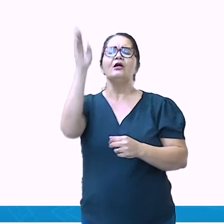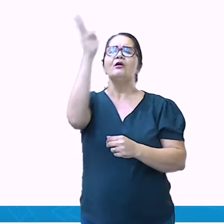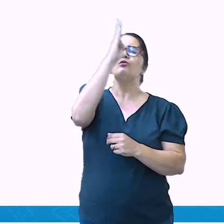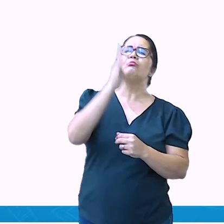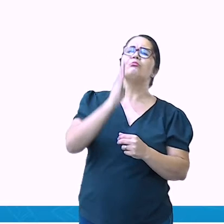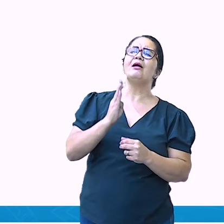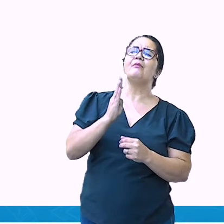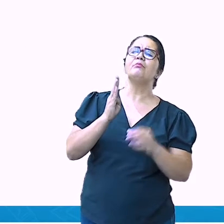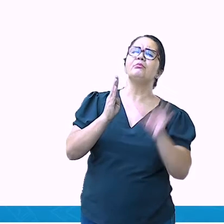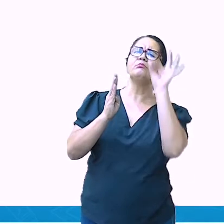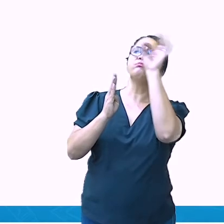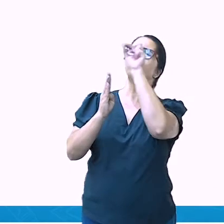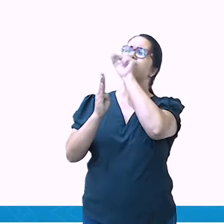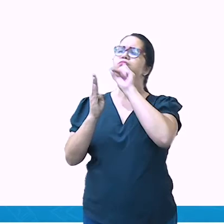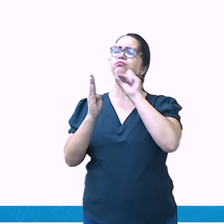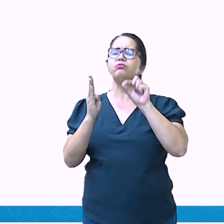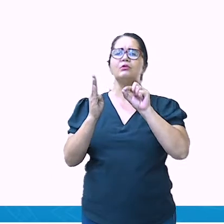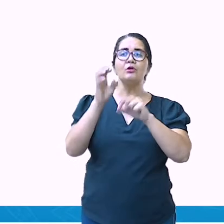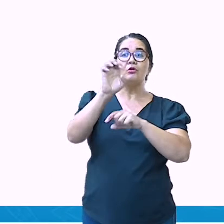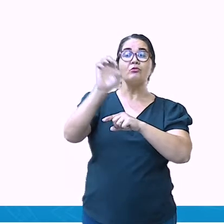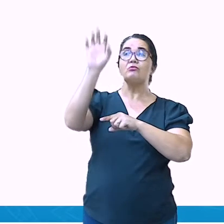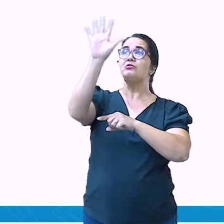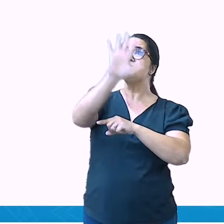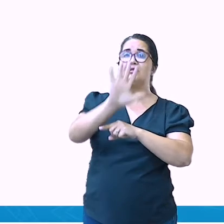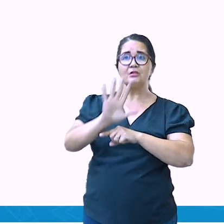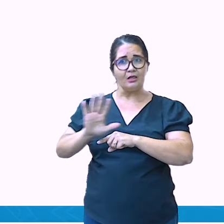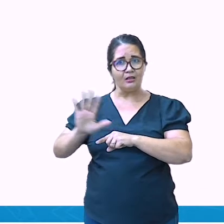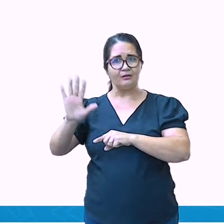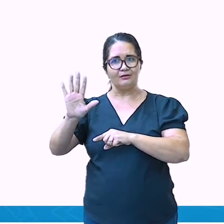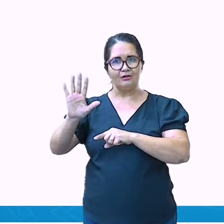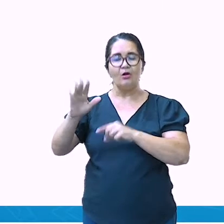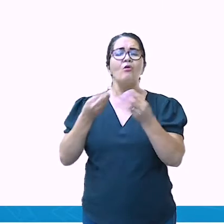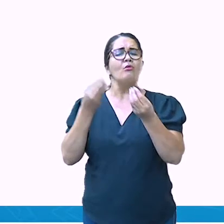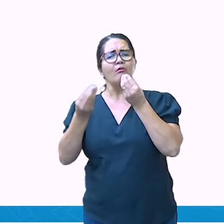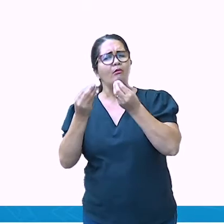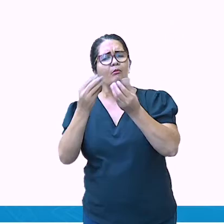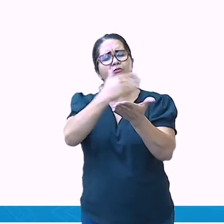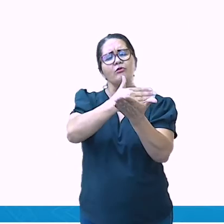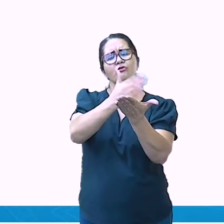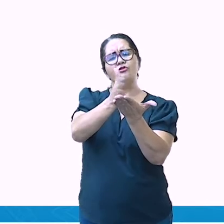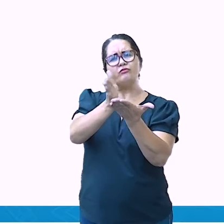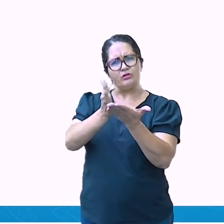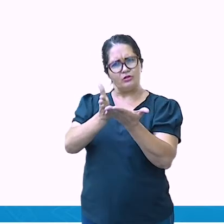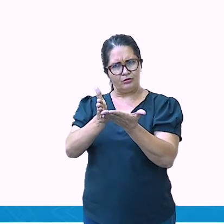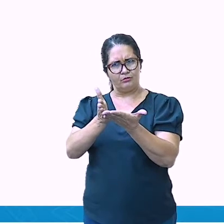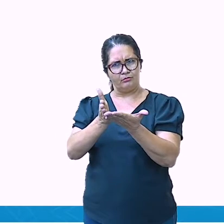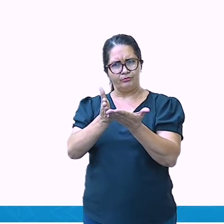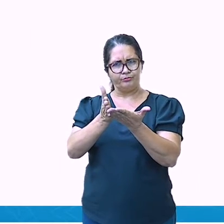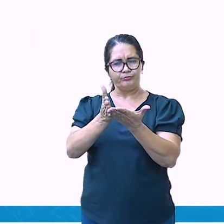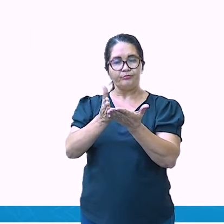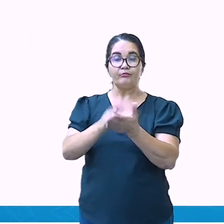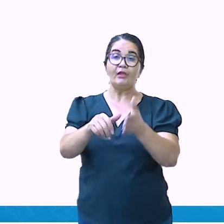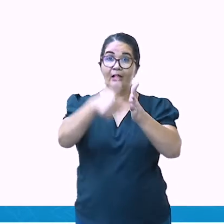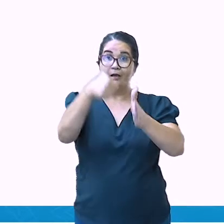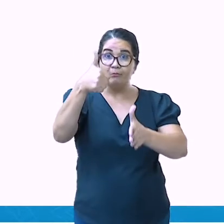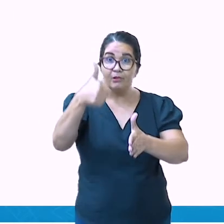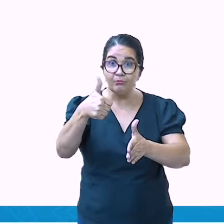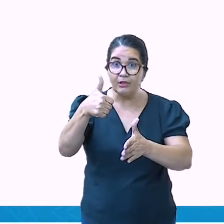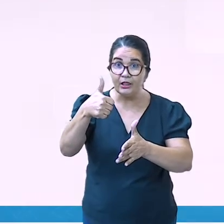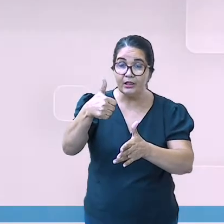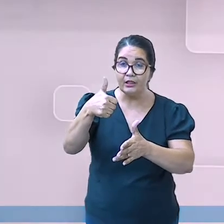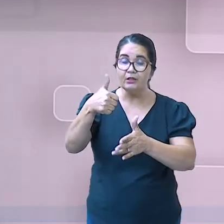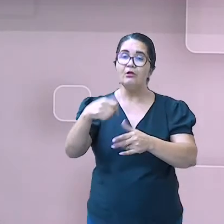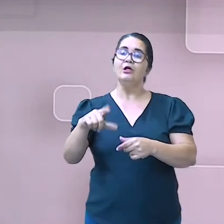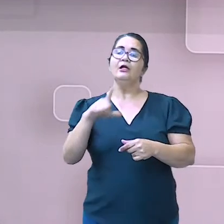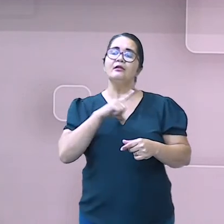como que esses estados foram divididos? Então, primeiro nós temos um